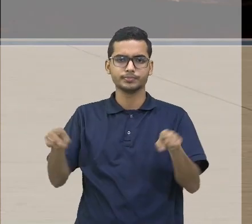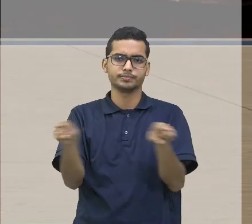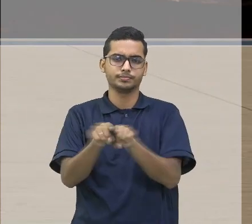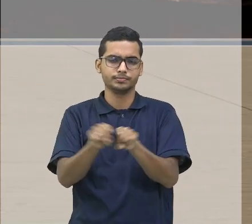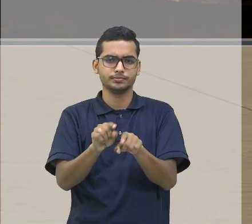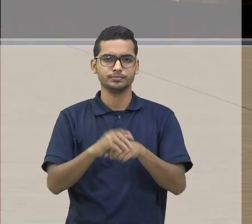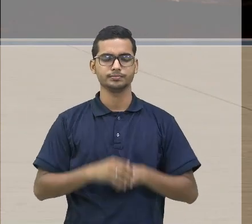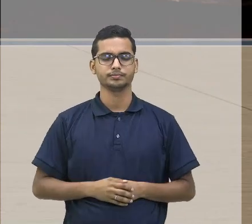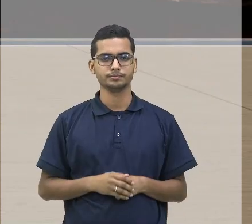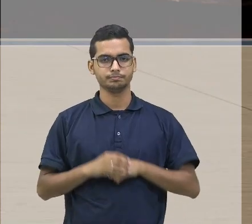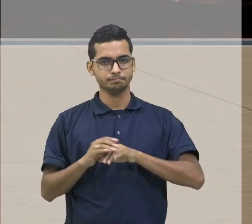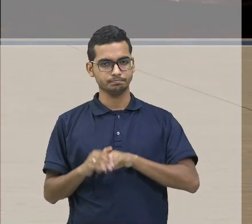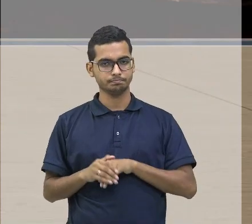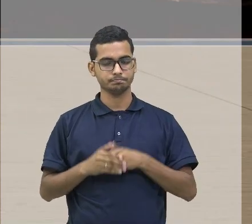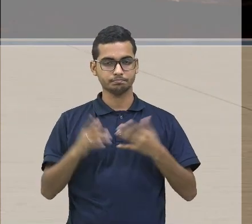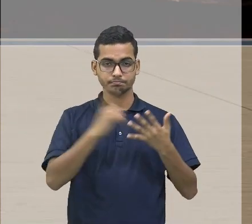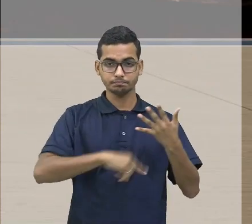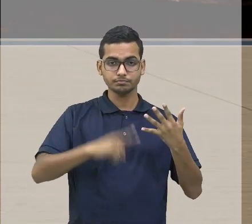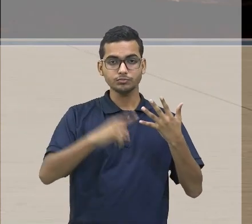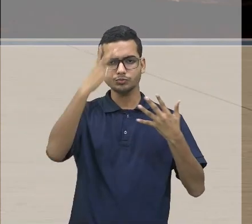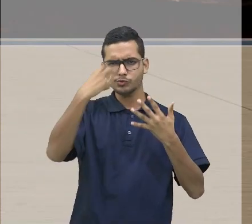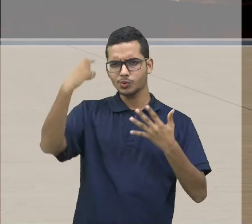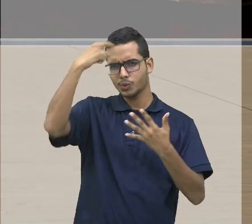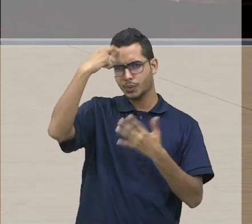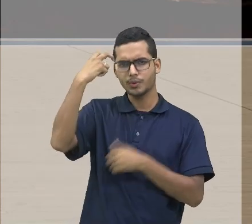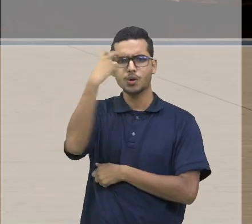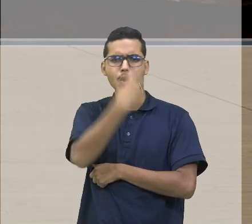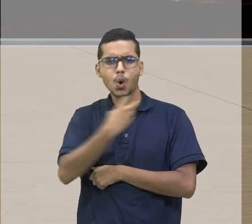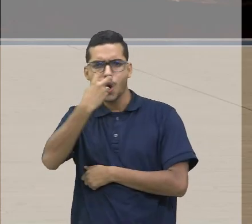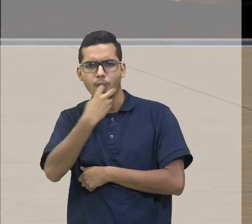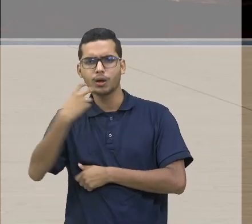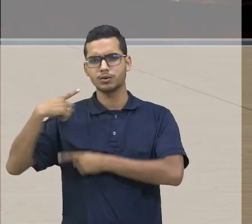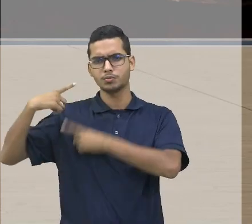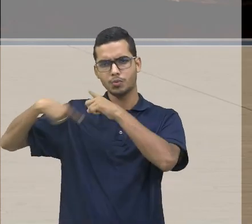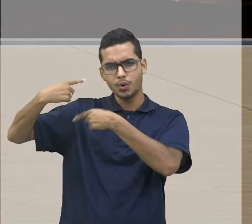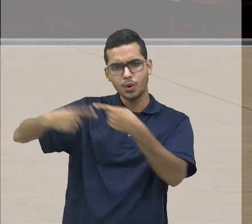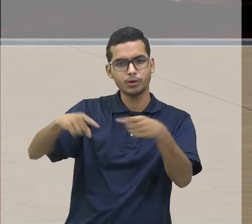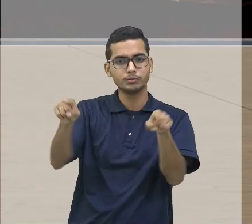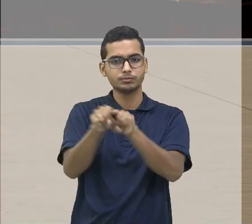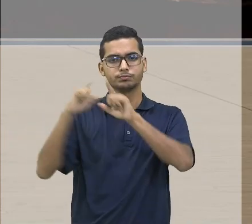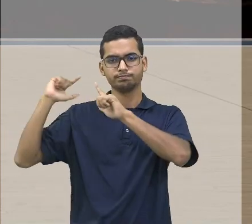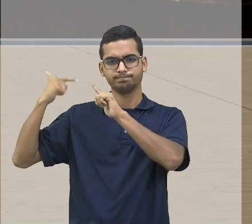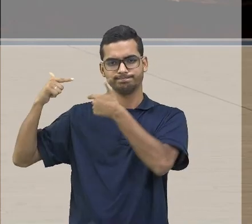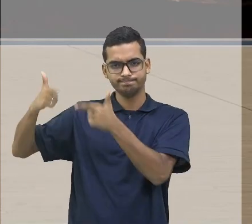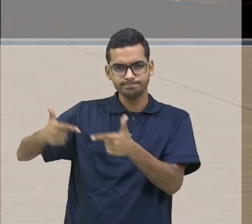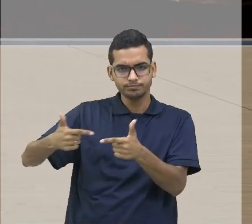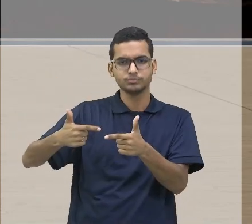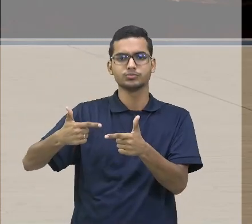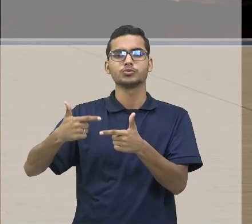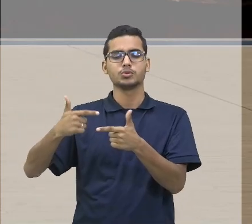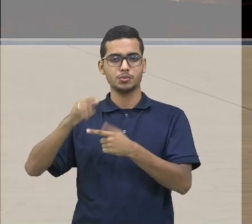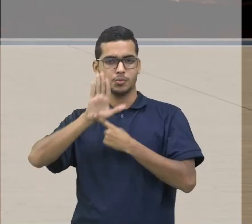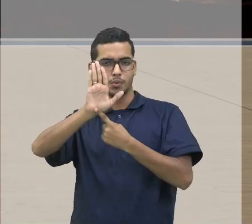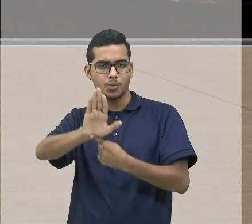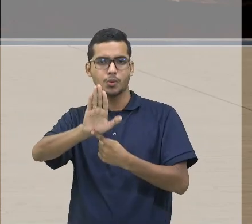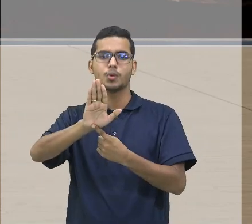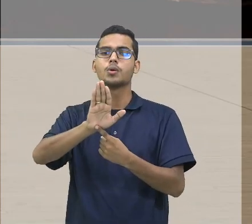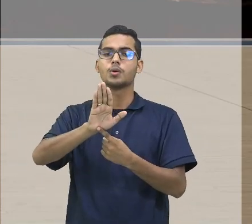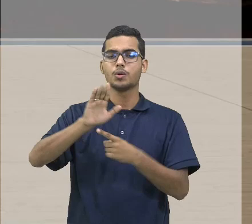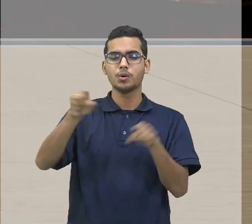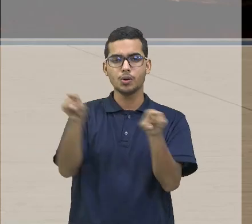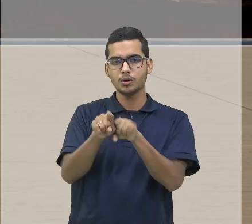nós temos aí, cultura oral e tradição. Então nós vamos ter nesse momento também o predomínio da transmissão oral de conhecimento